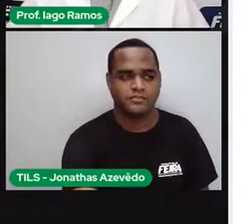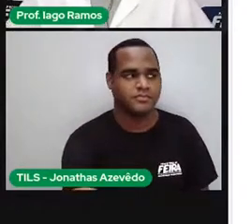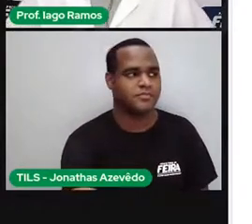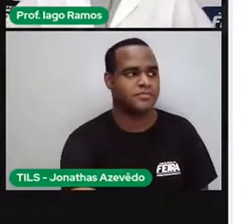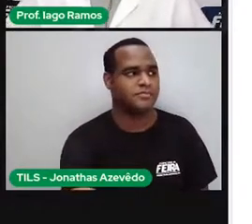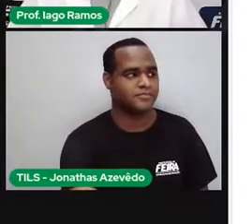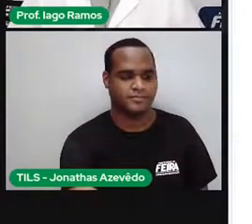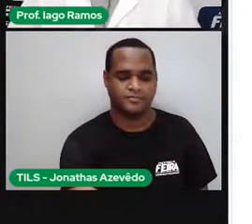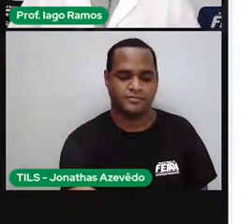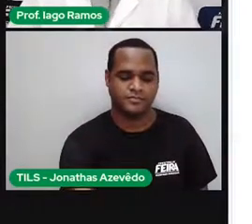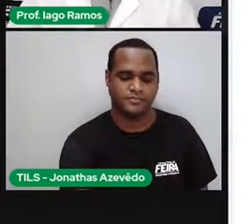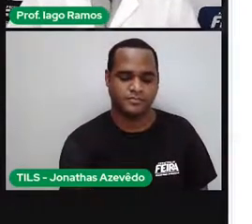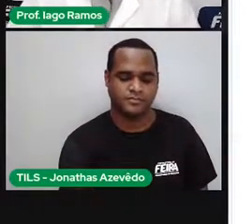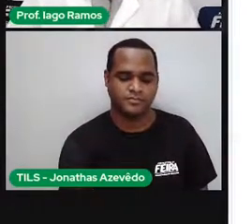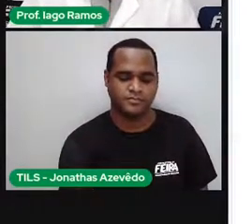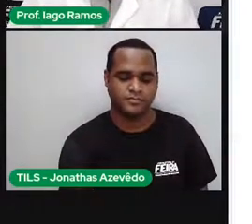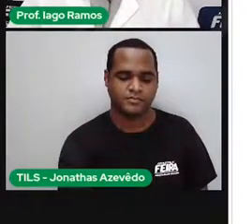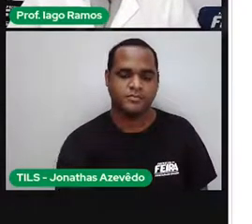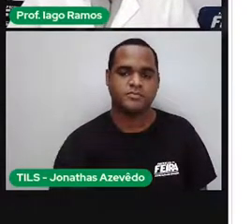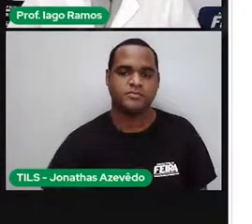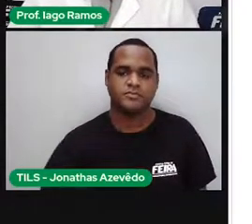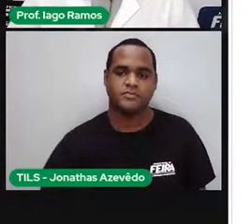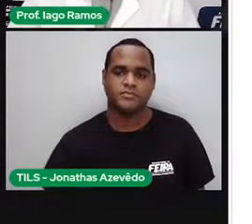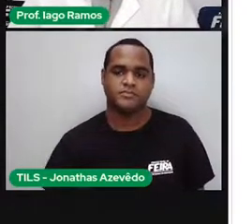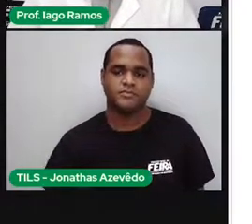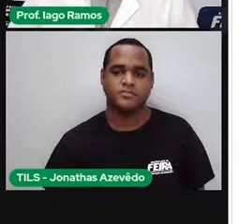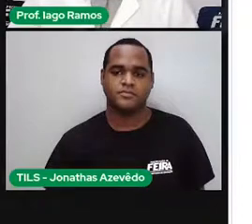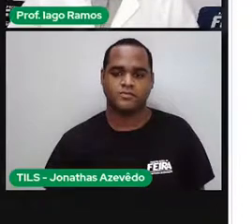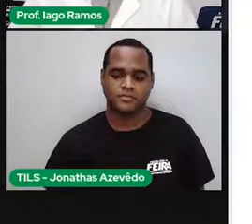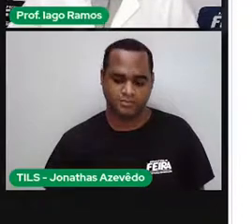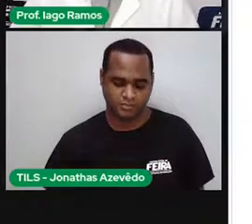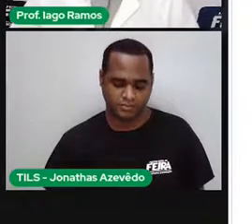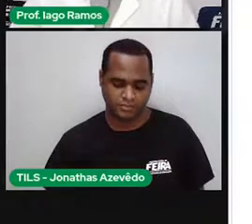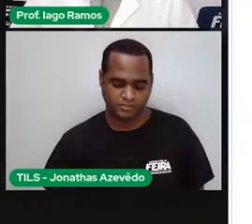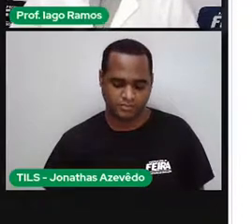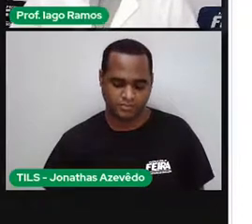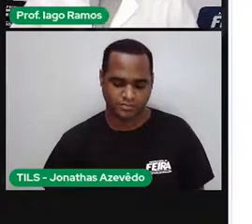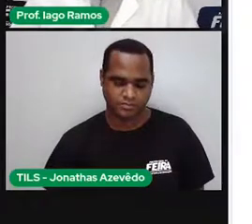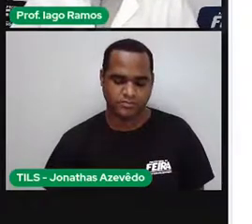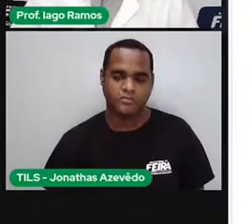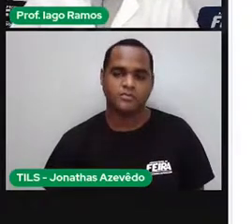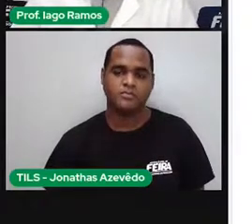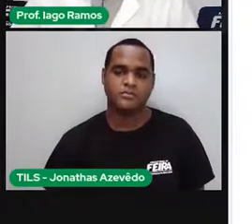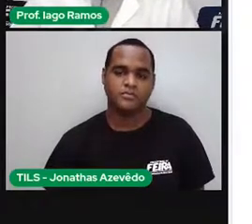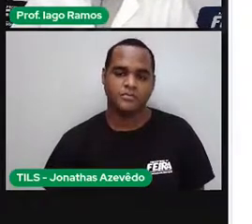E aí E aí E aí